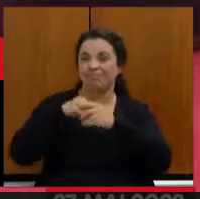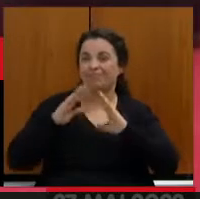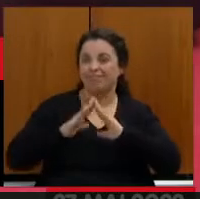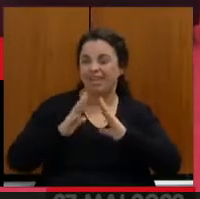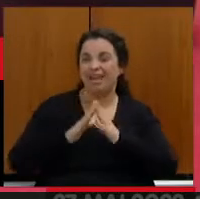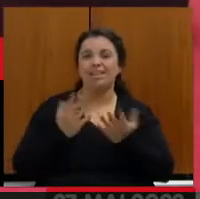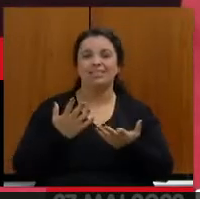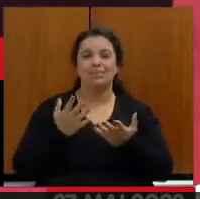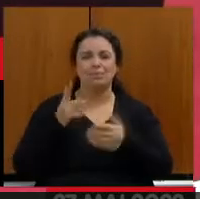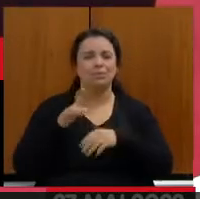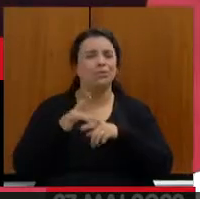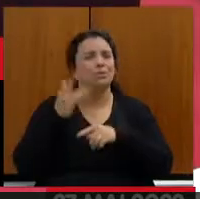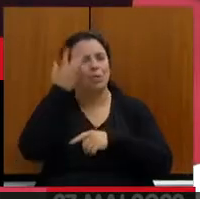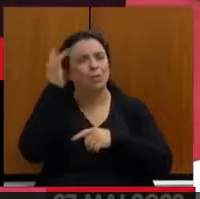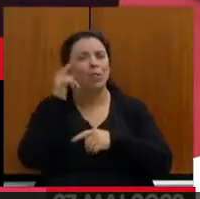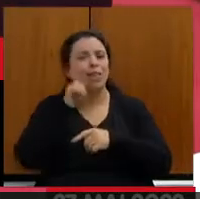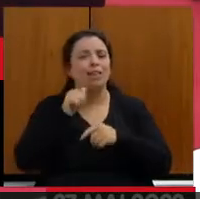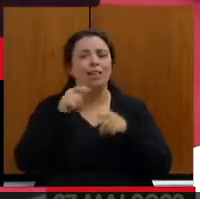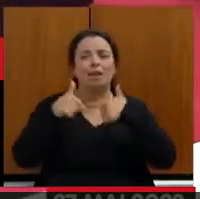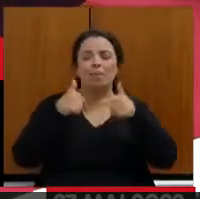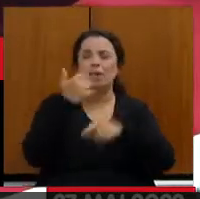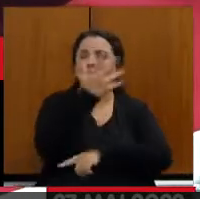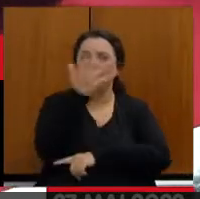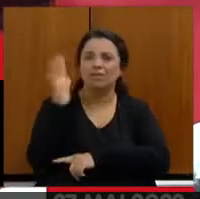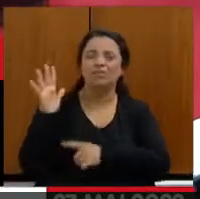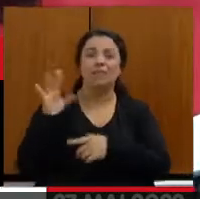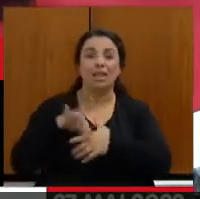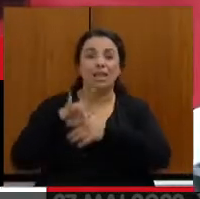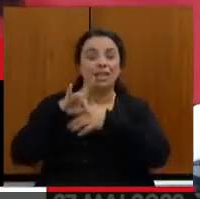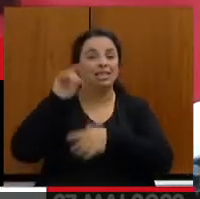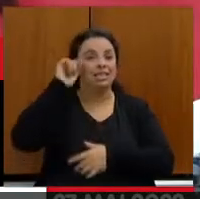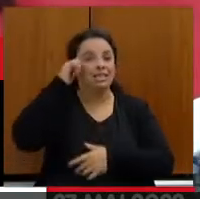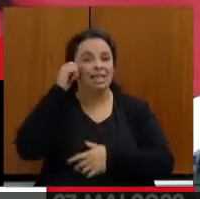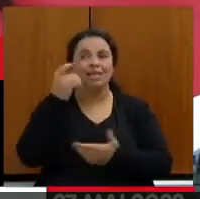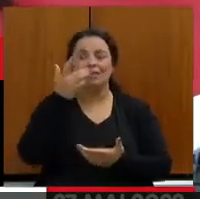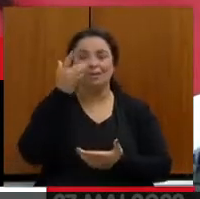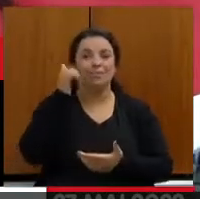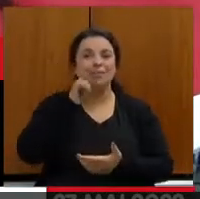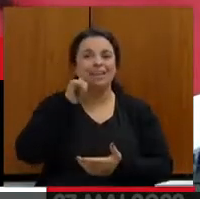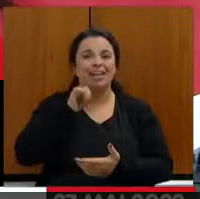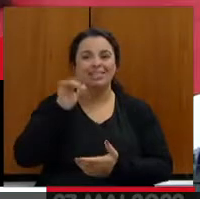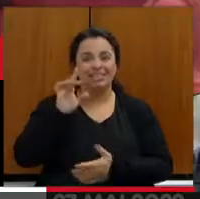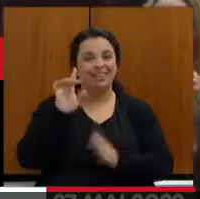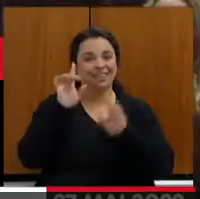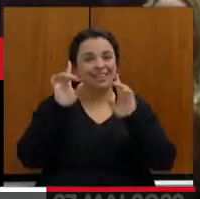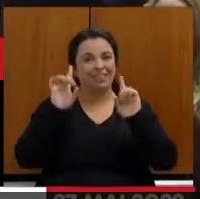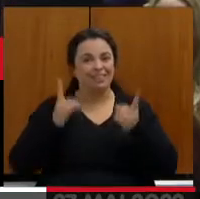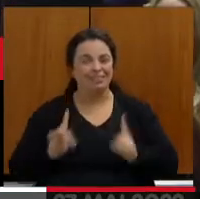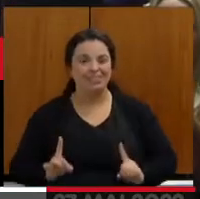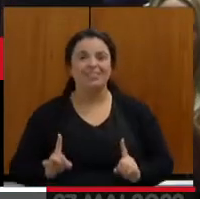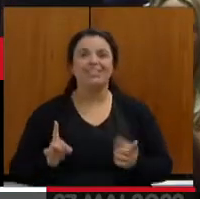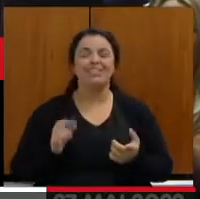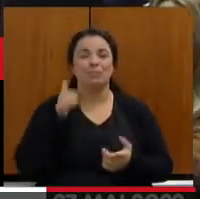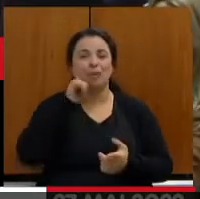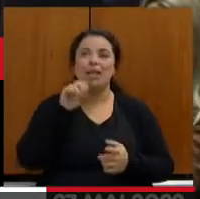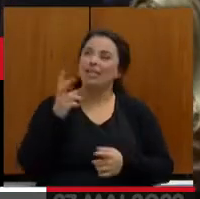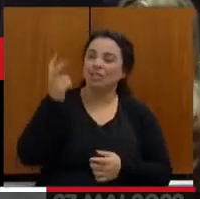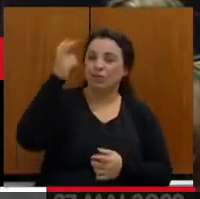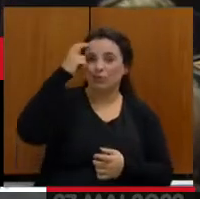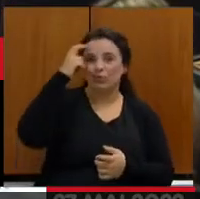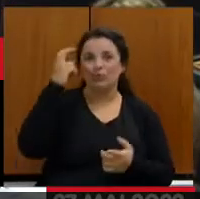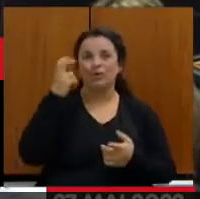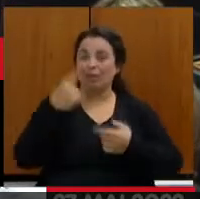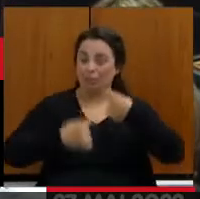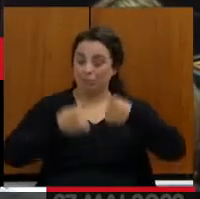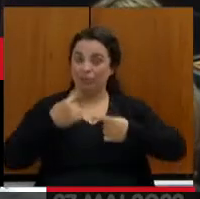ambientalistas lideranças negras mulheres com deficiência pessoas da cultura mulheres da política da segurança